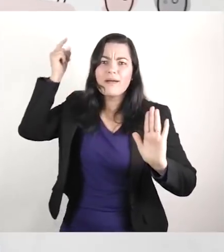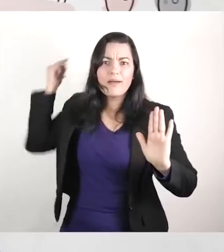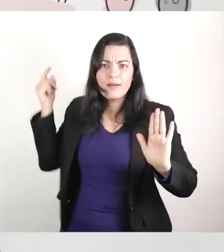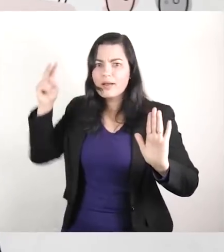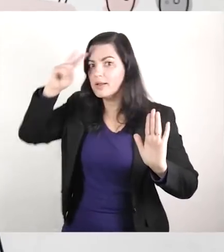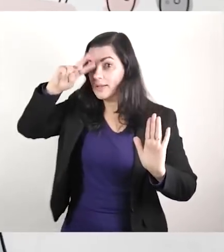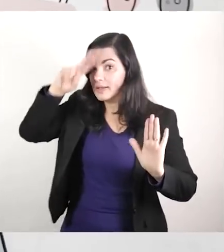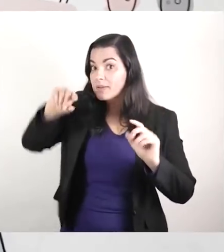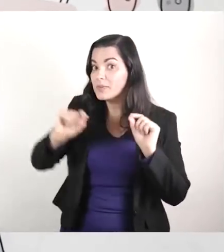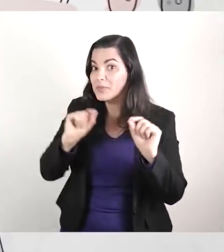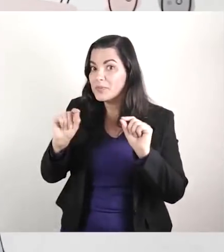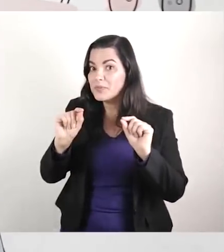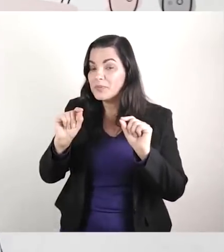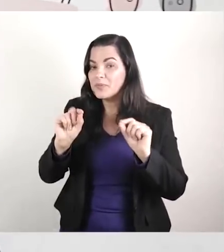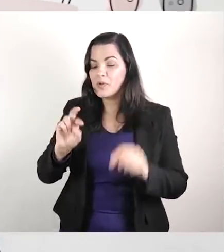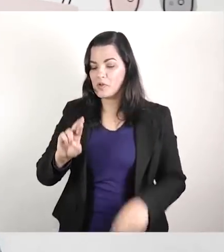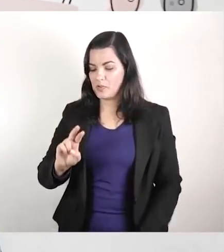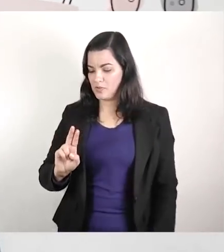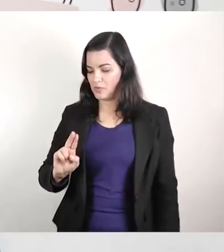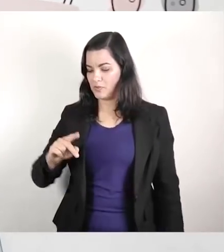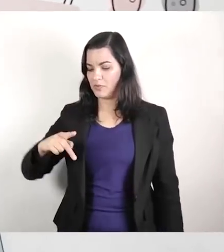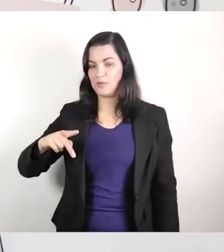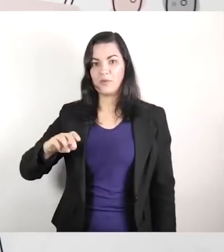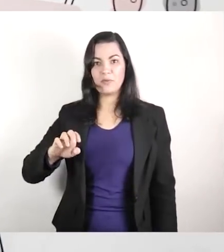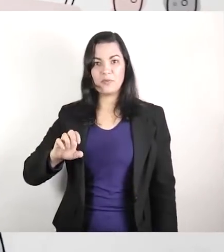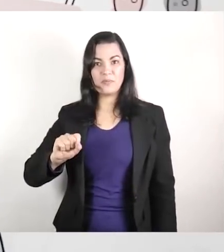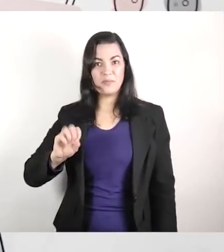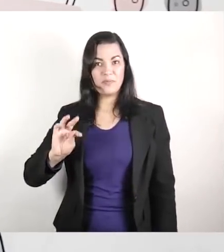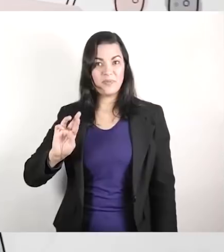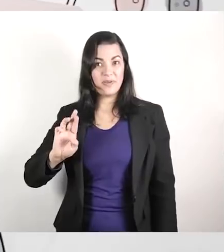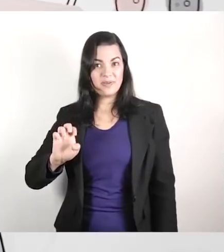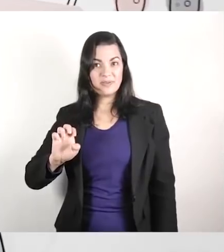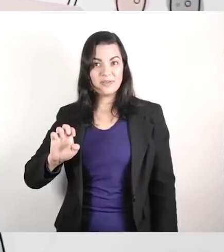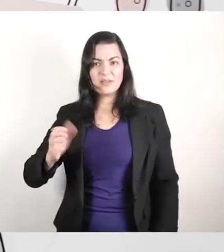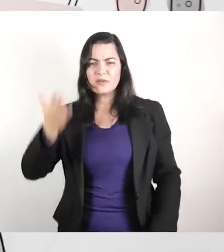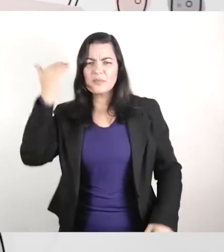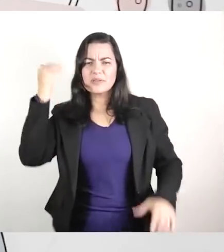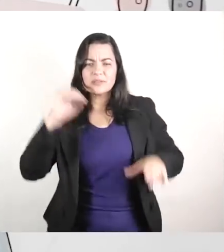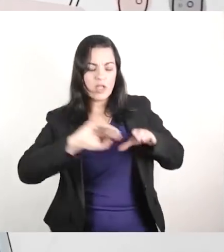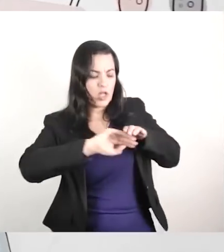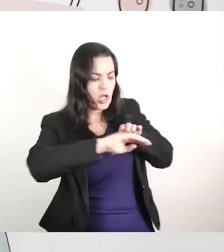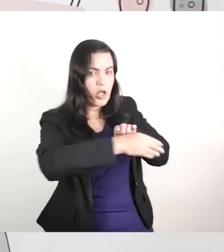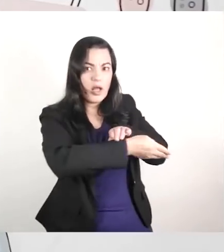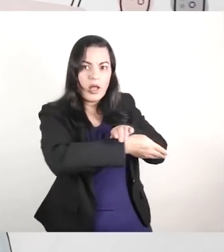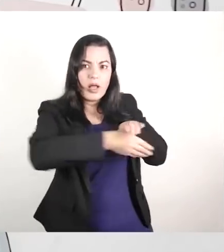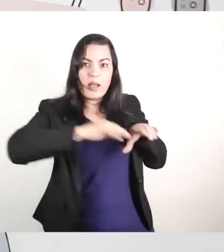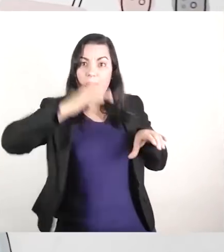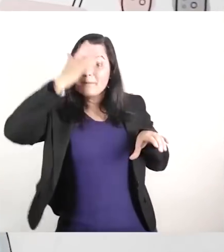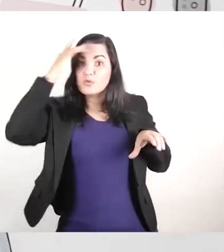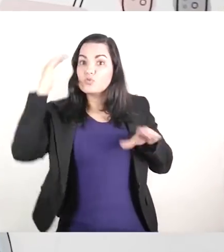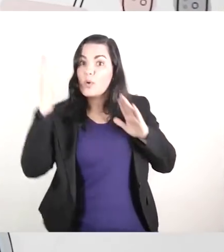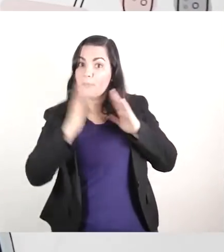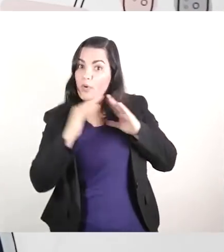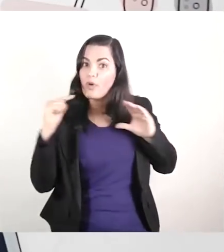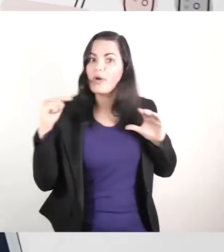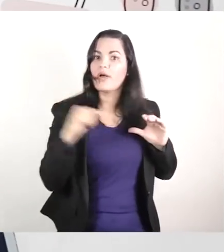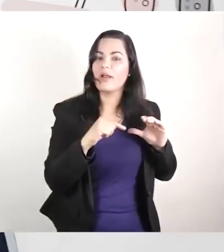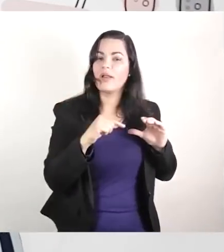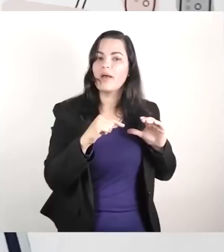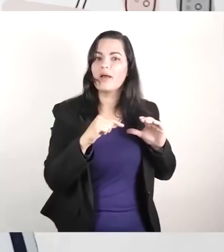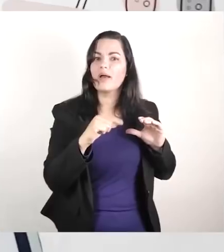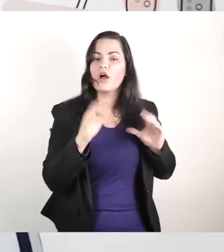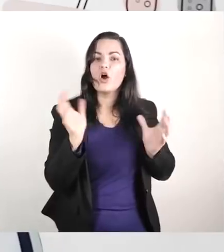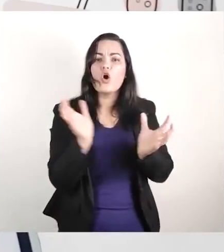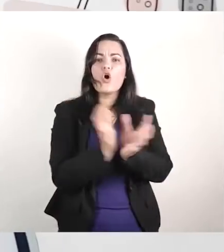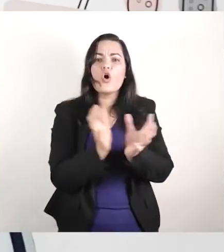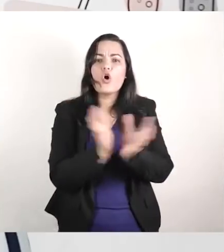lembram? Aquelas marcas deixadas nas paredes das cavernas pelo povo nômade, que iam